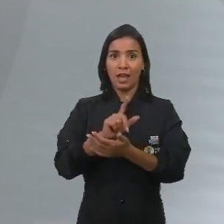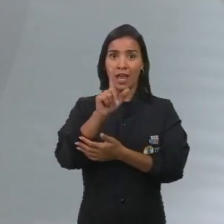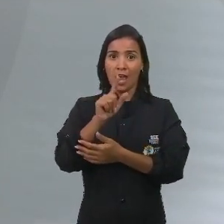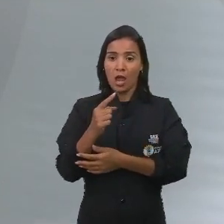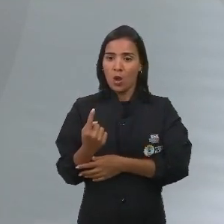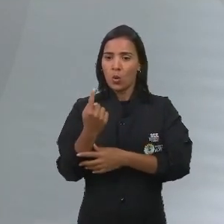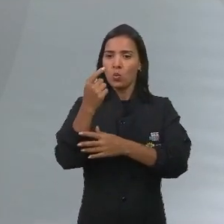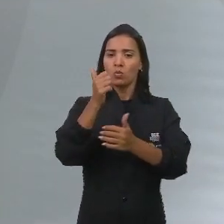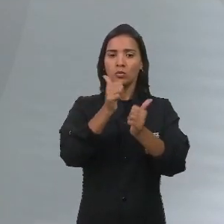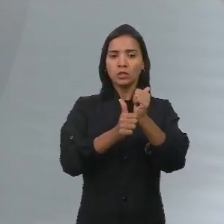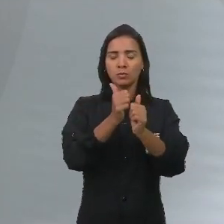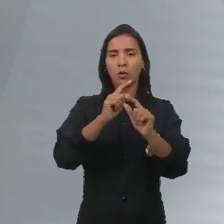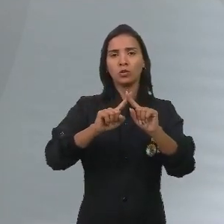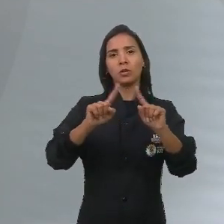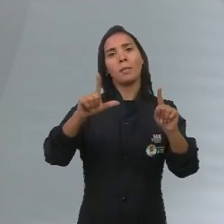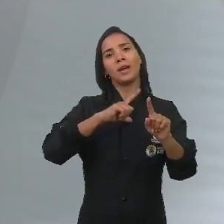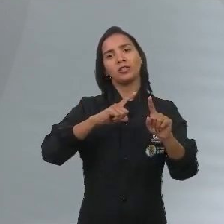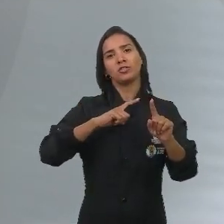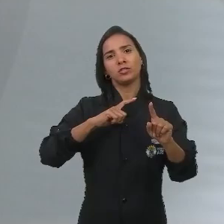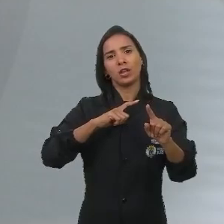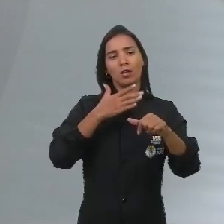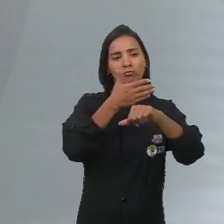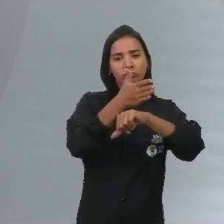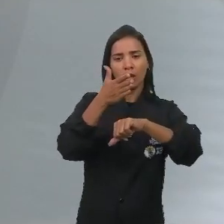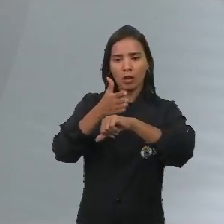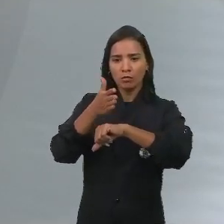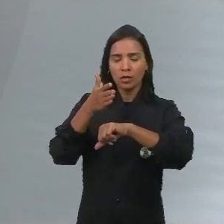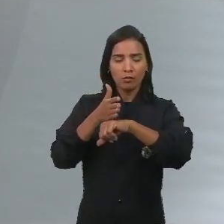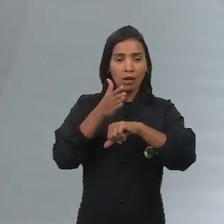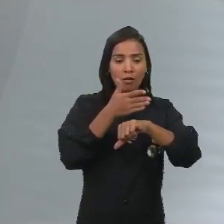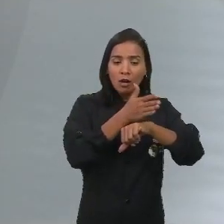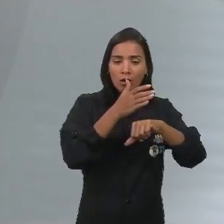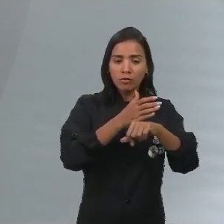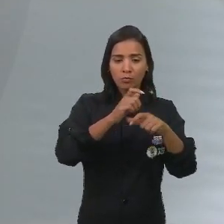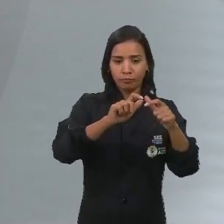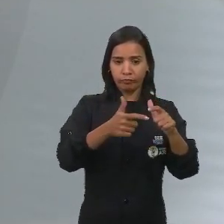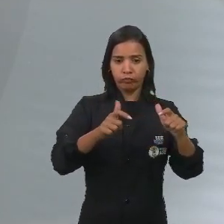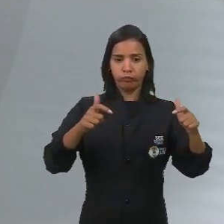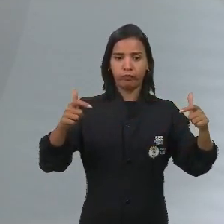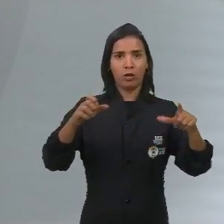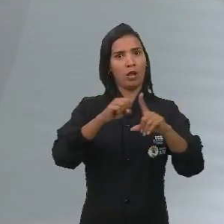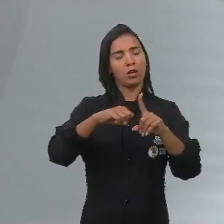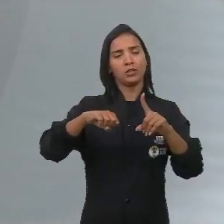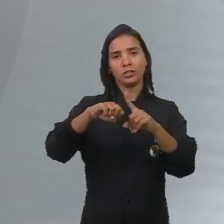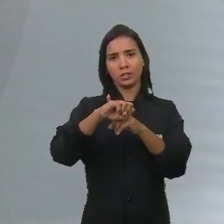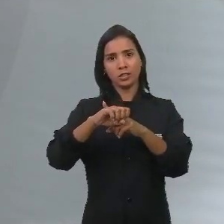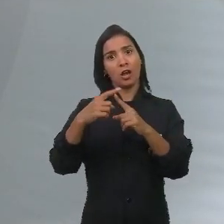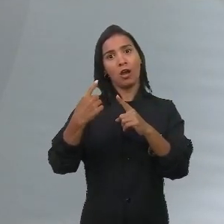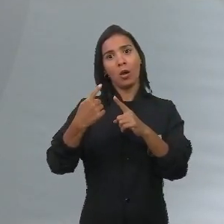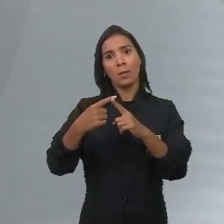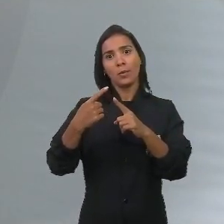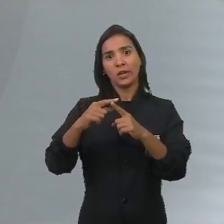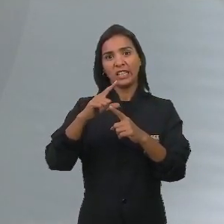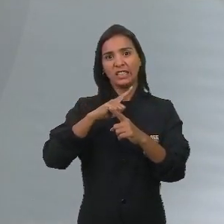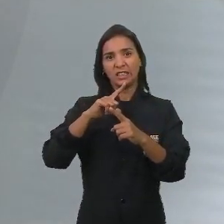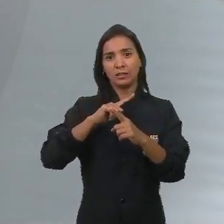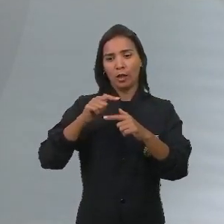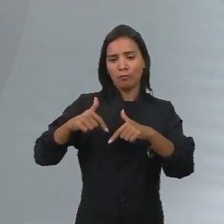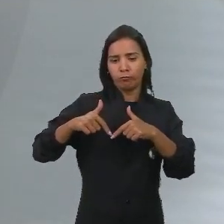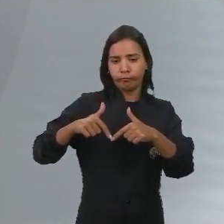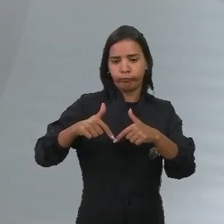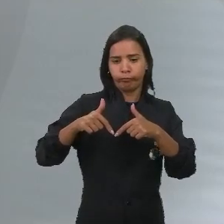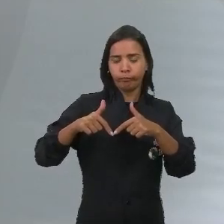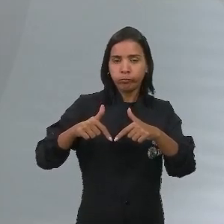dimensão social um pouco mais abrangente um pouco mais Evidente esse cunho competitivo que é do ser